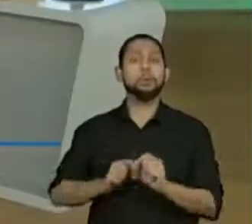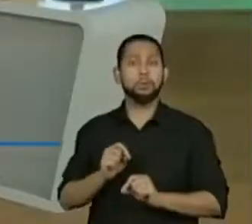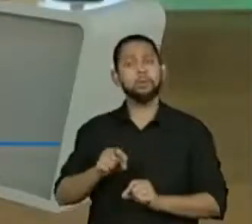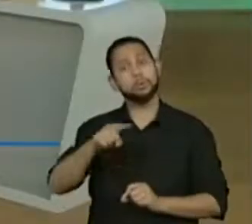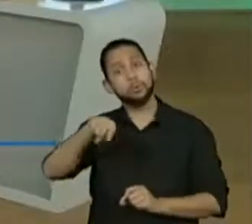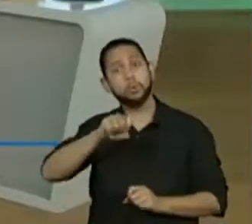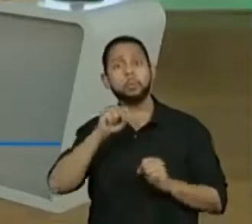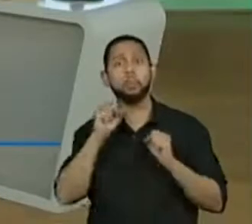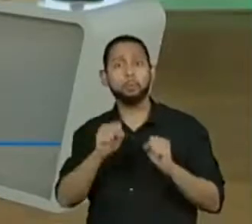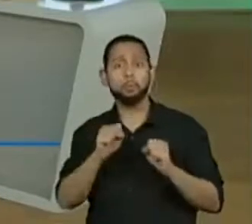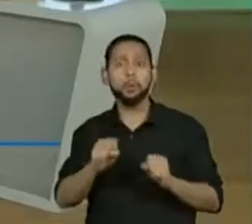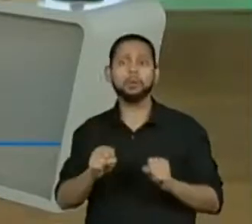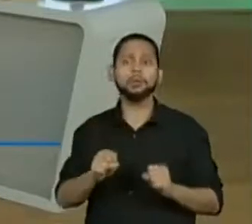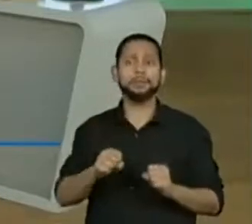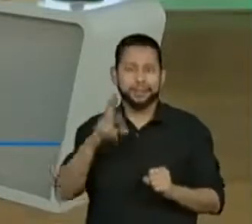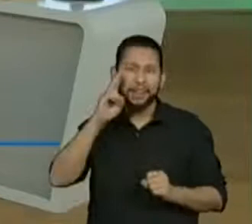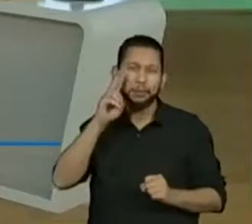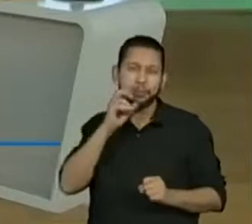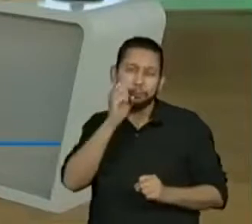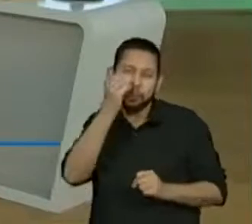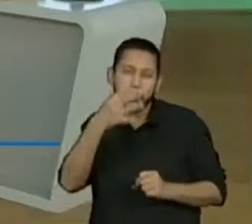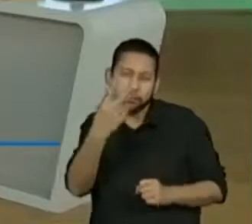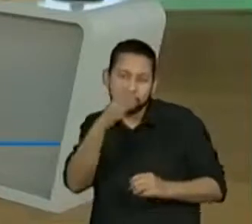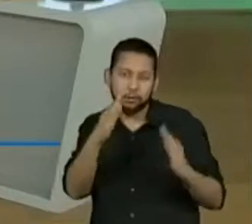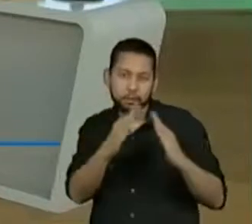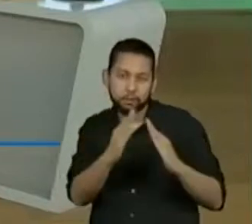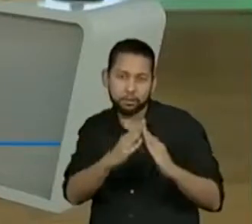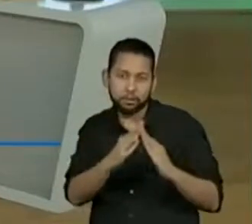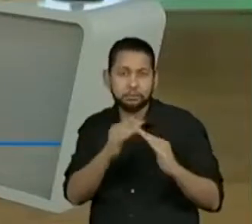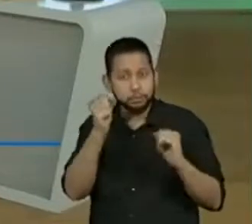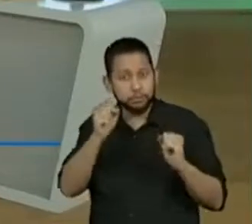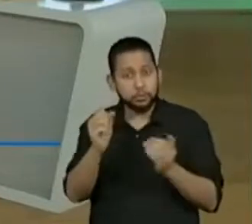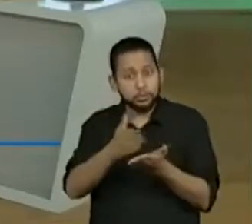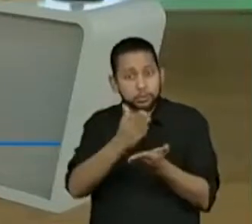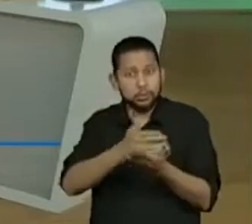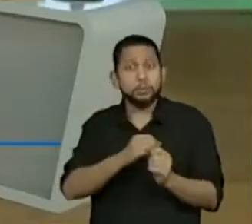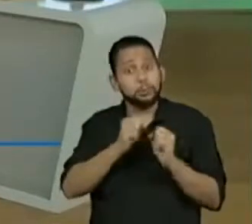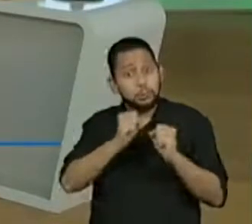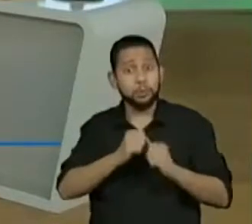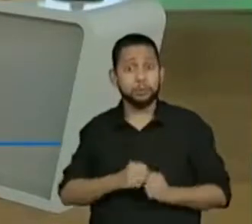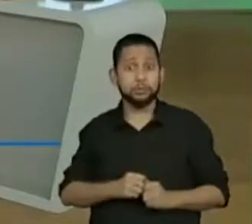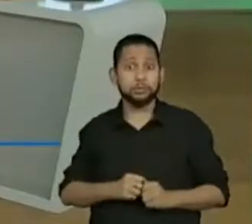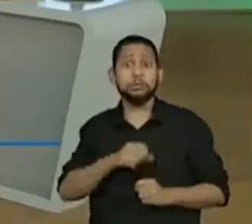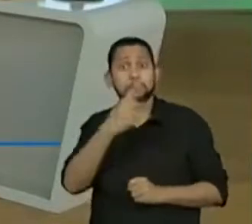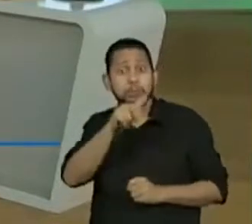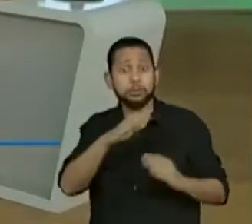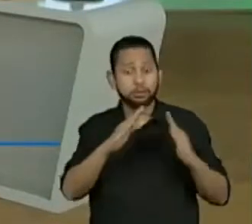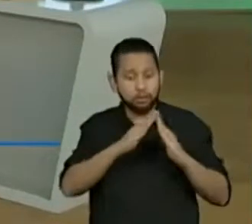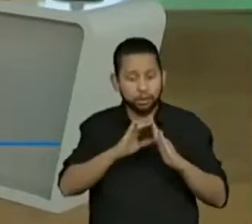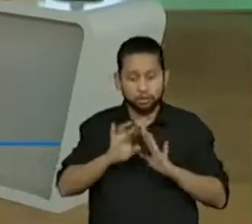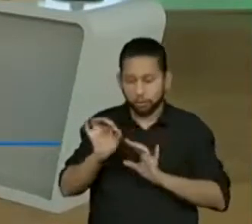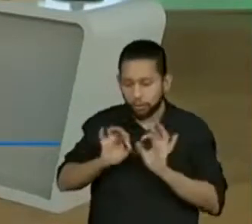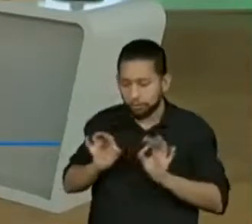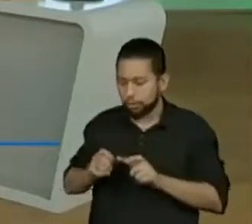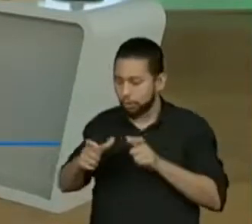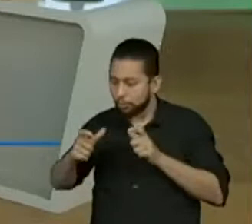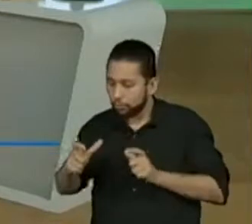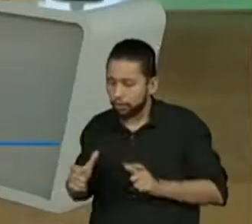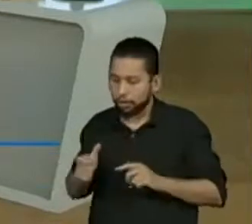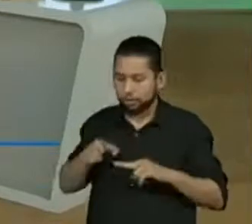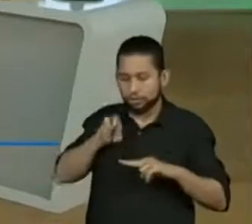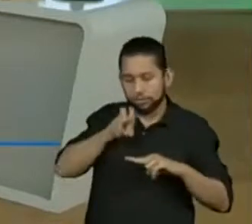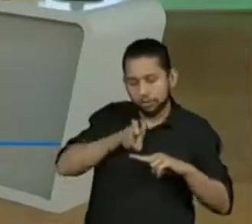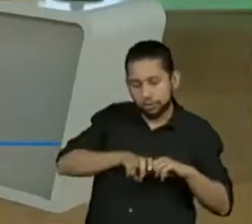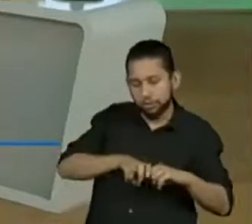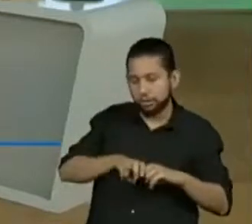pode também querer mesmo que eu dei a ideia de fazerem em casa vocês também podem fazer o quê se organizarem e é